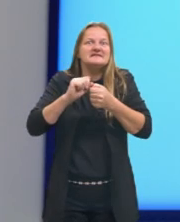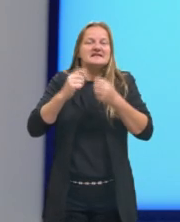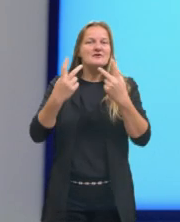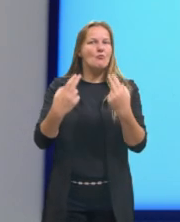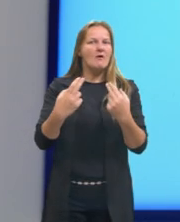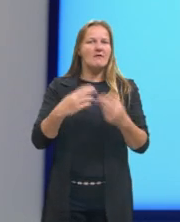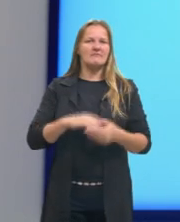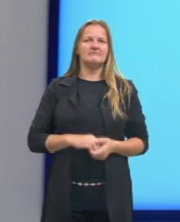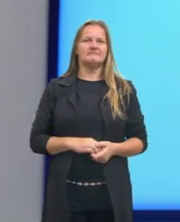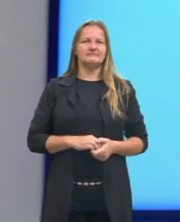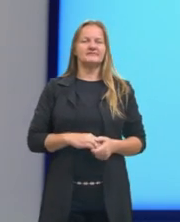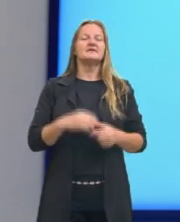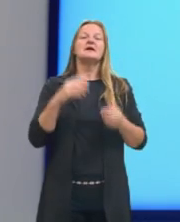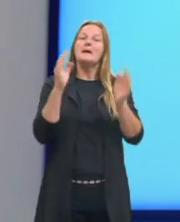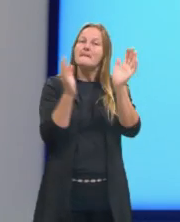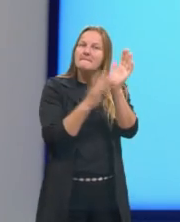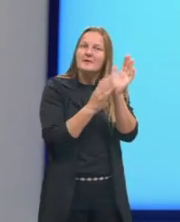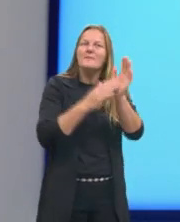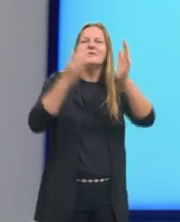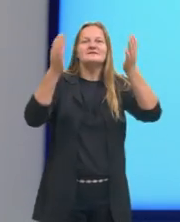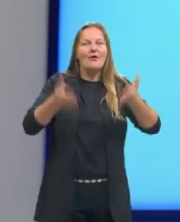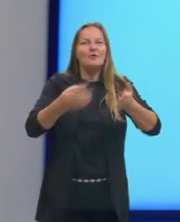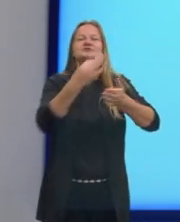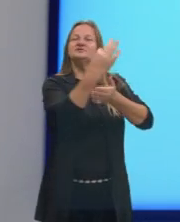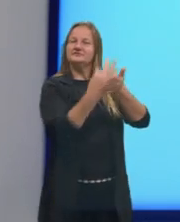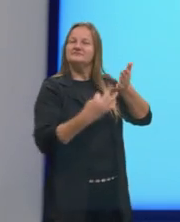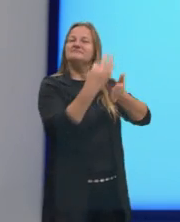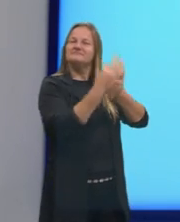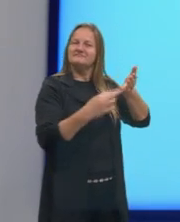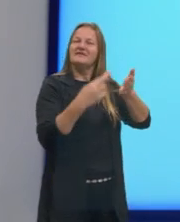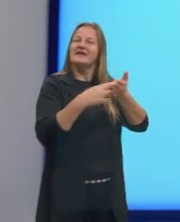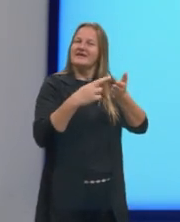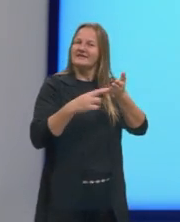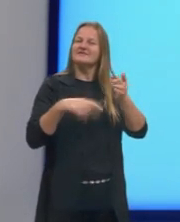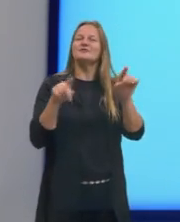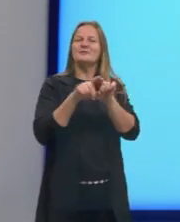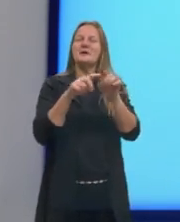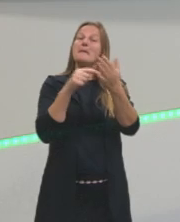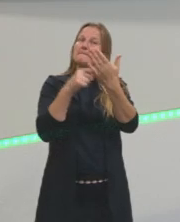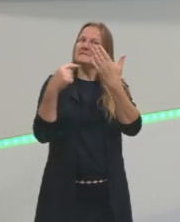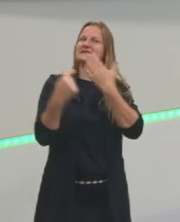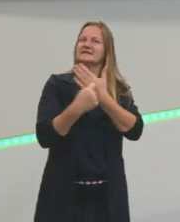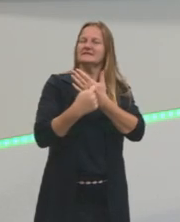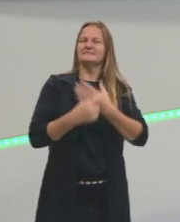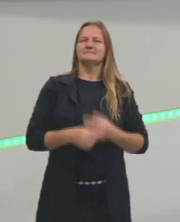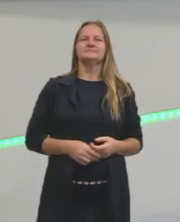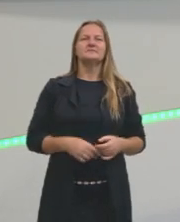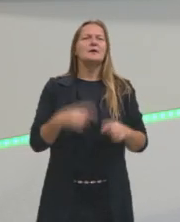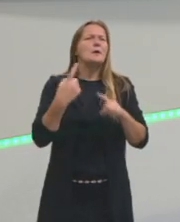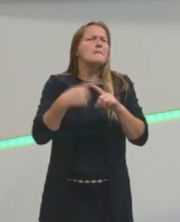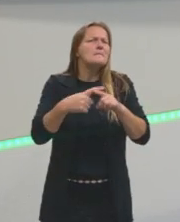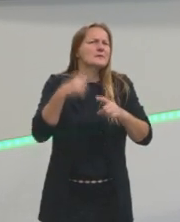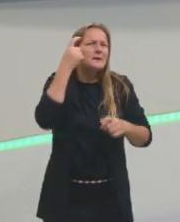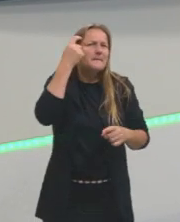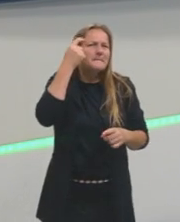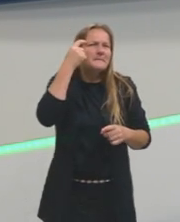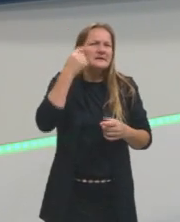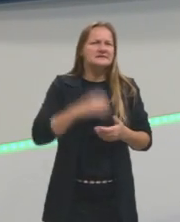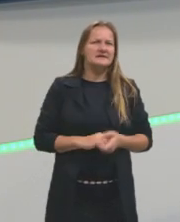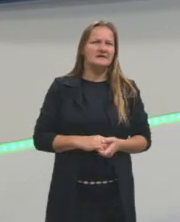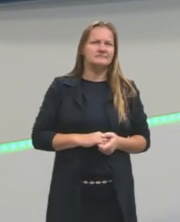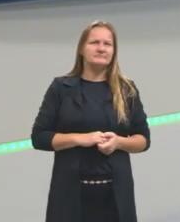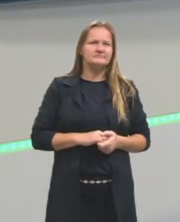sanduíche desse essa é a nossa proposta contexto de redação também E aí porque a gente vai pensar